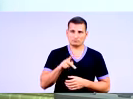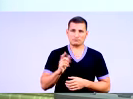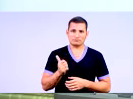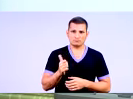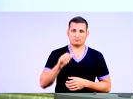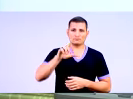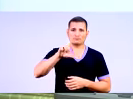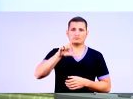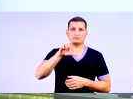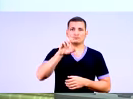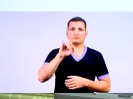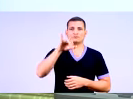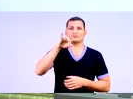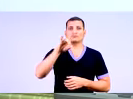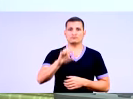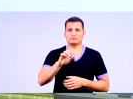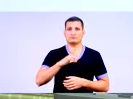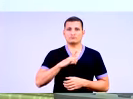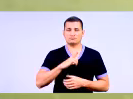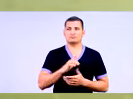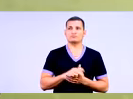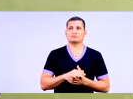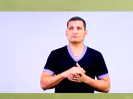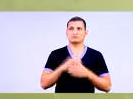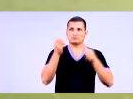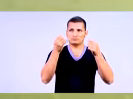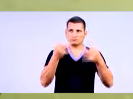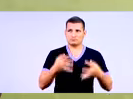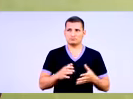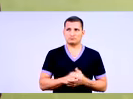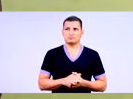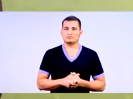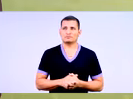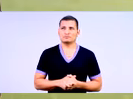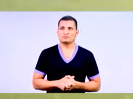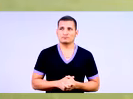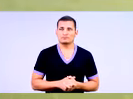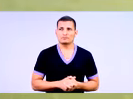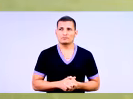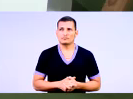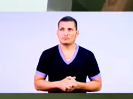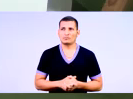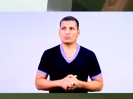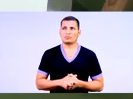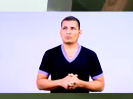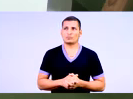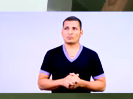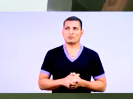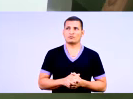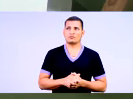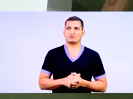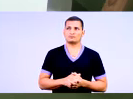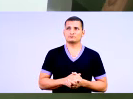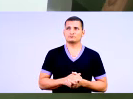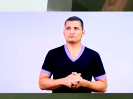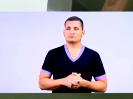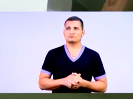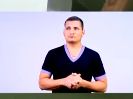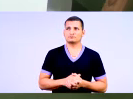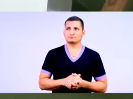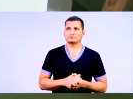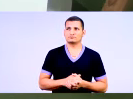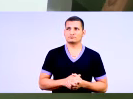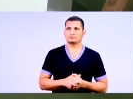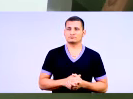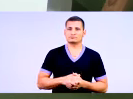porque eu acho que ela tem algumas considerações. Um comentário aqui para a professora, que está colaborando conosco,